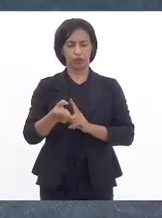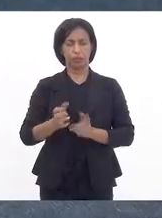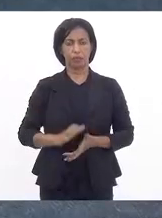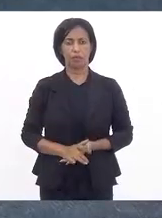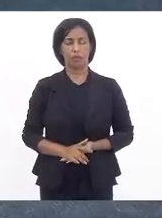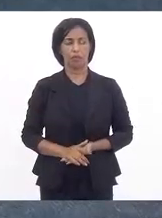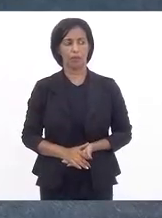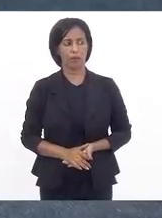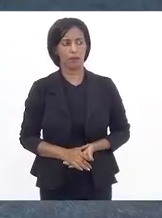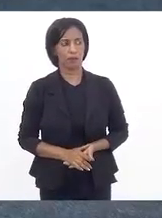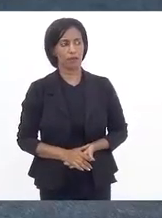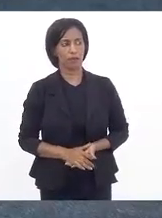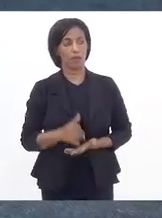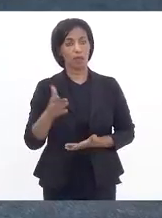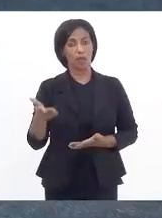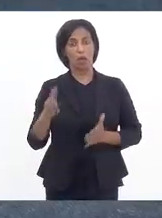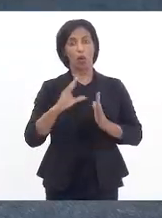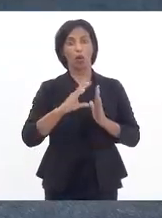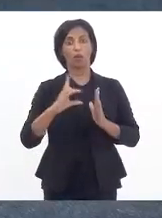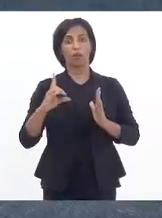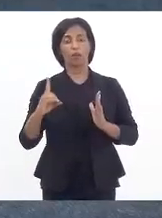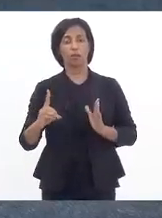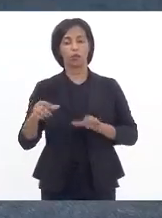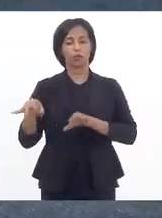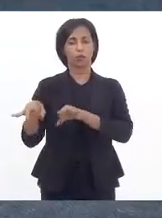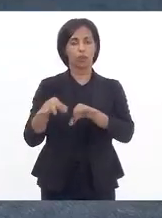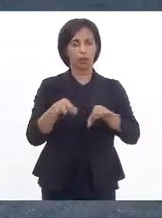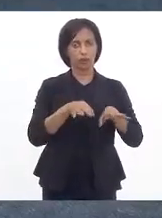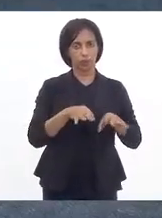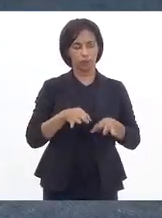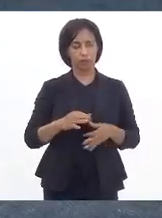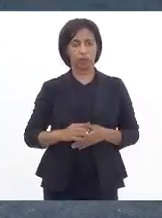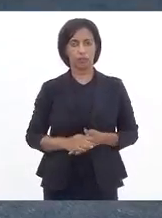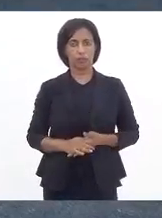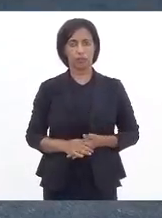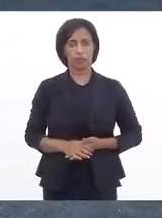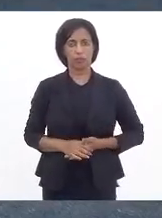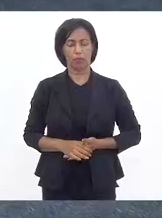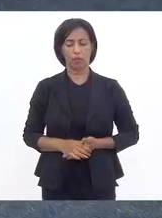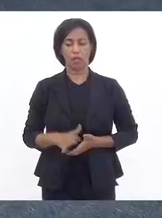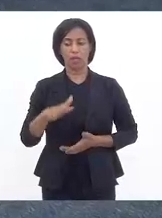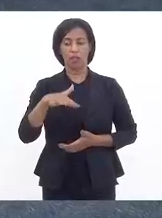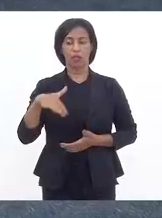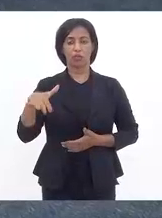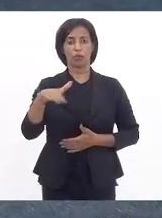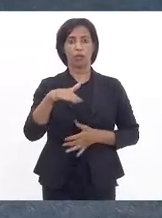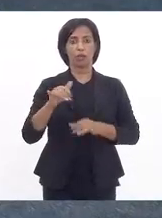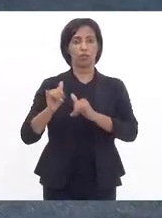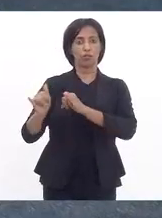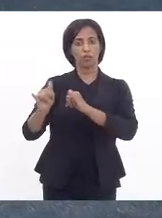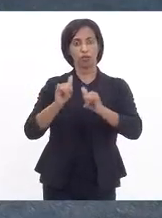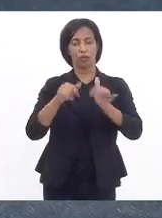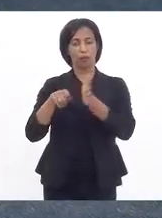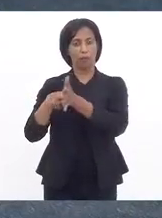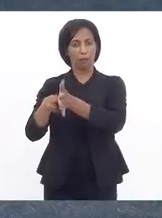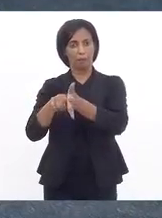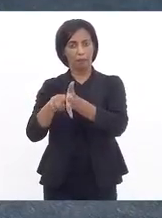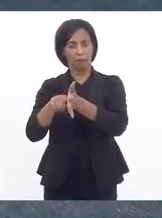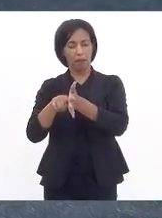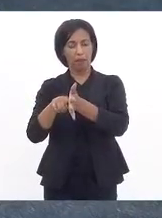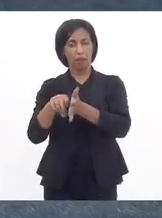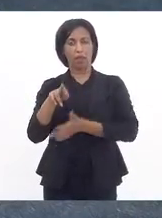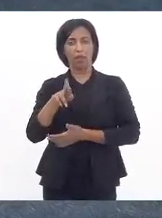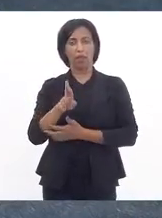então ele é coordenador desse projeto e de uma rede de informações e pesquisas em